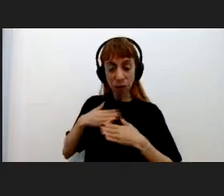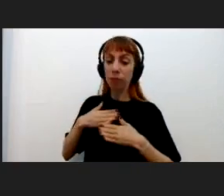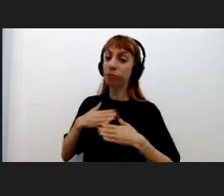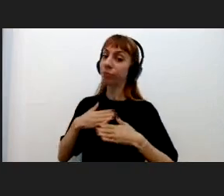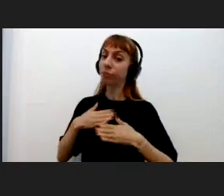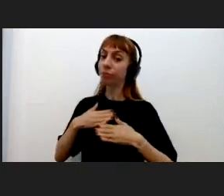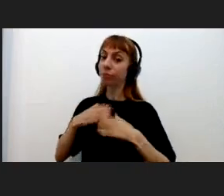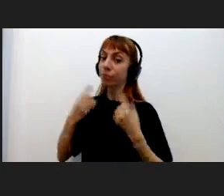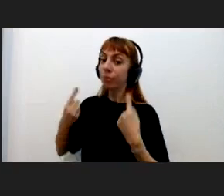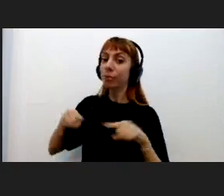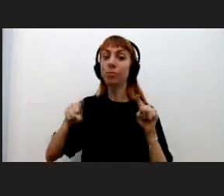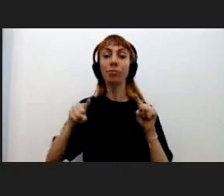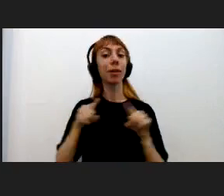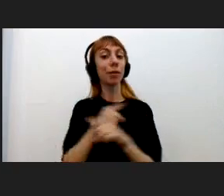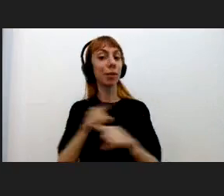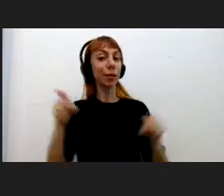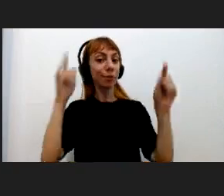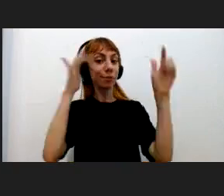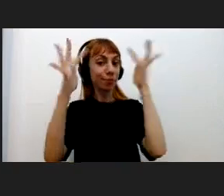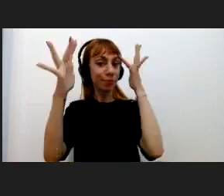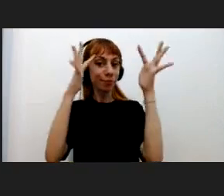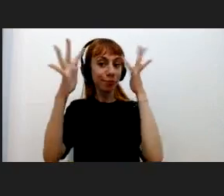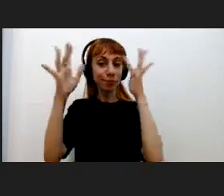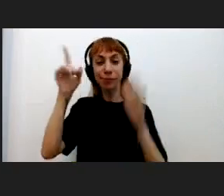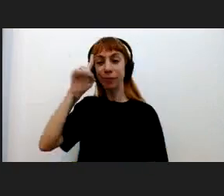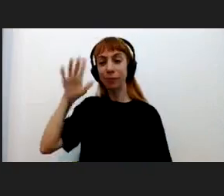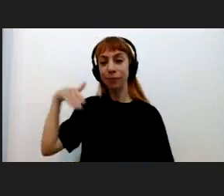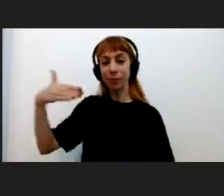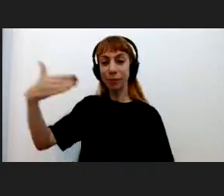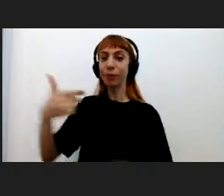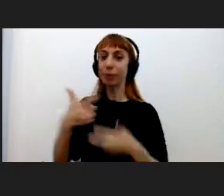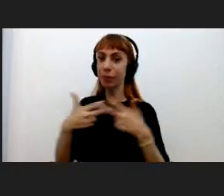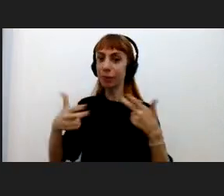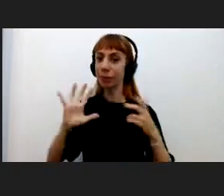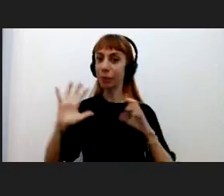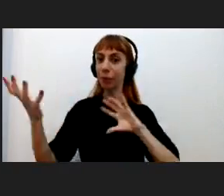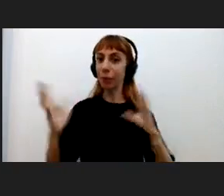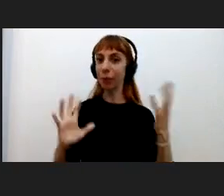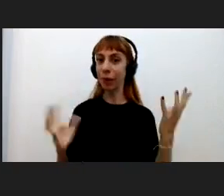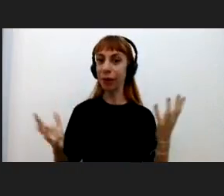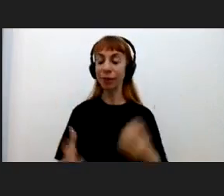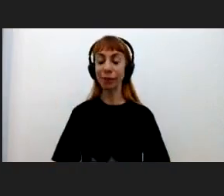Eu fiz esse registro, voltando aqui porque eu estava comentando,